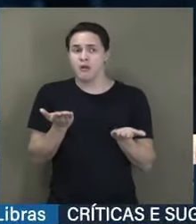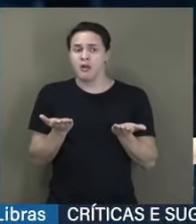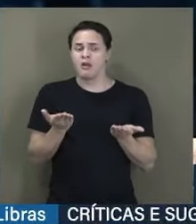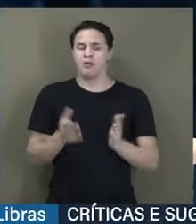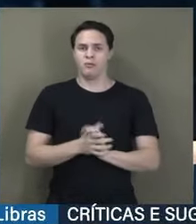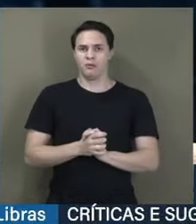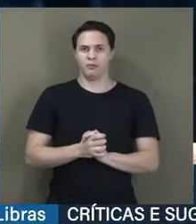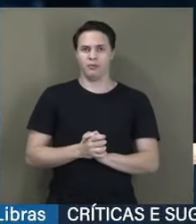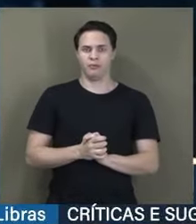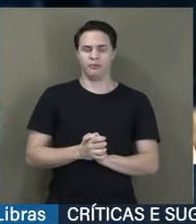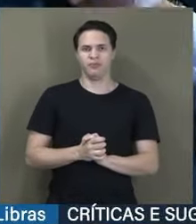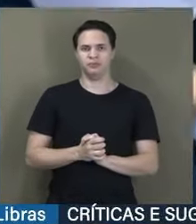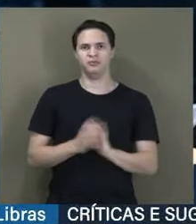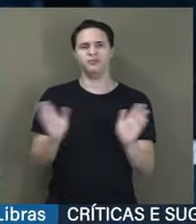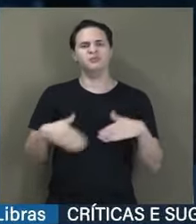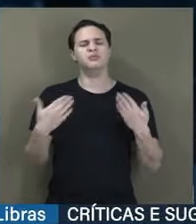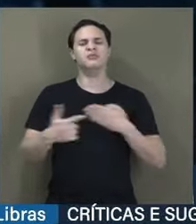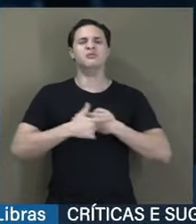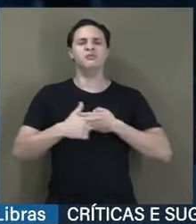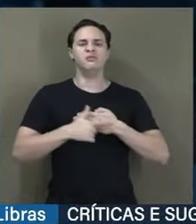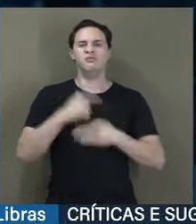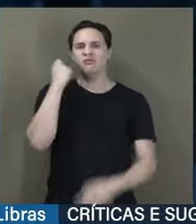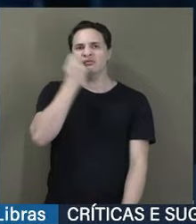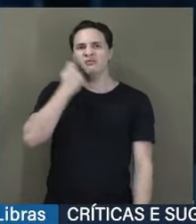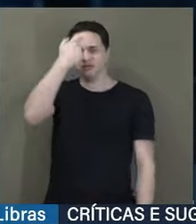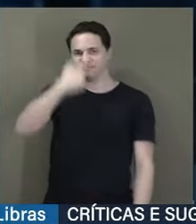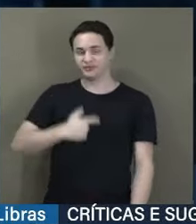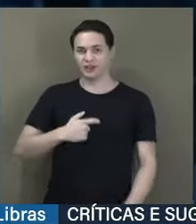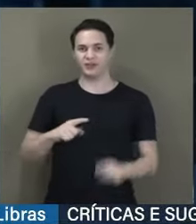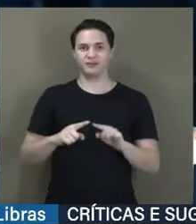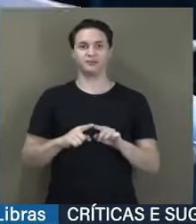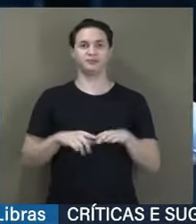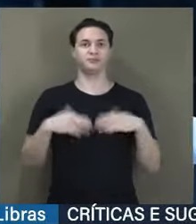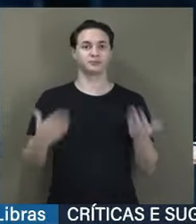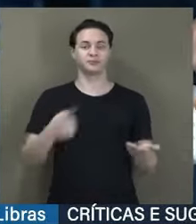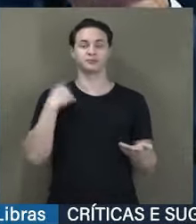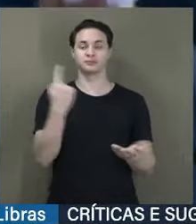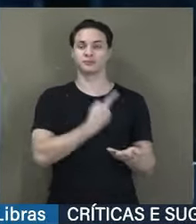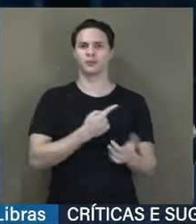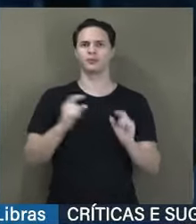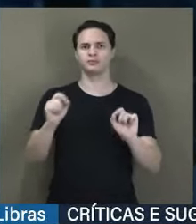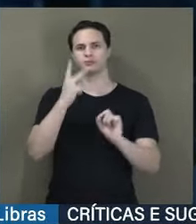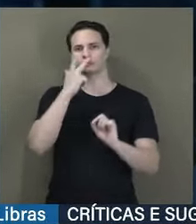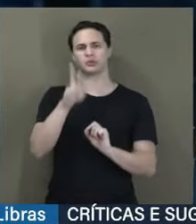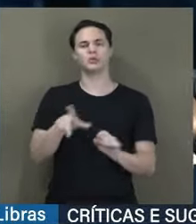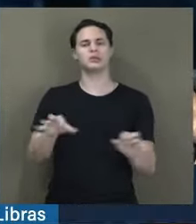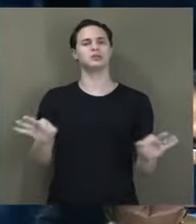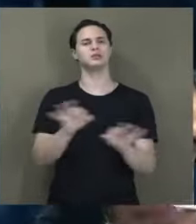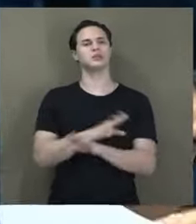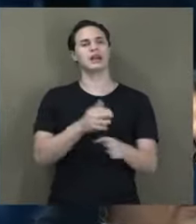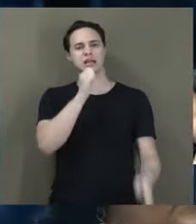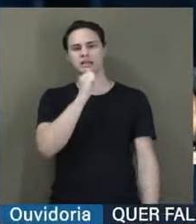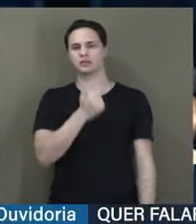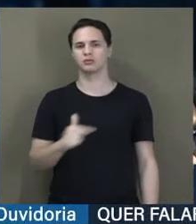casa. Qual é o papel do senador da República? Nós não estamos com a plenitude